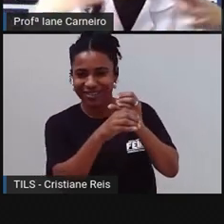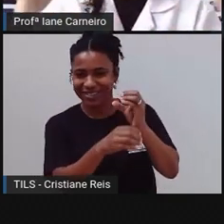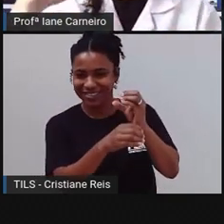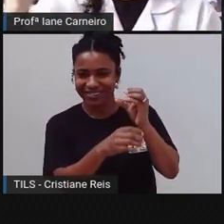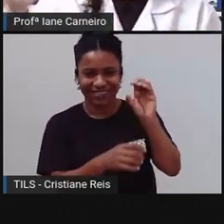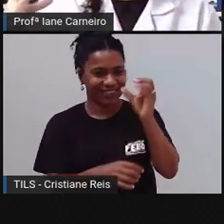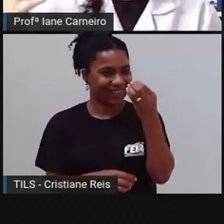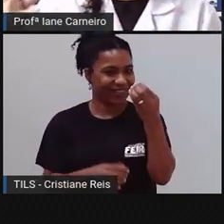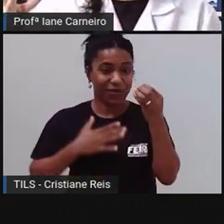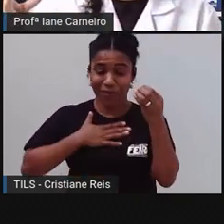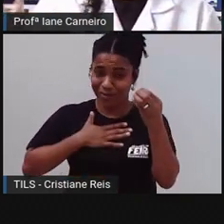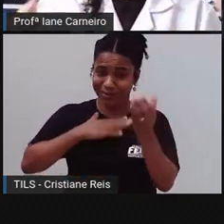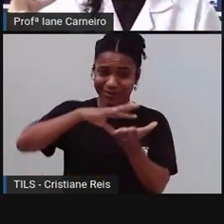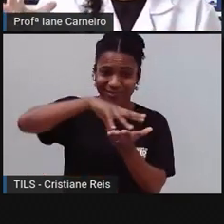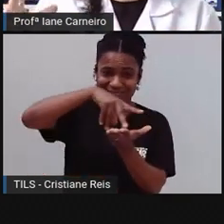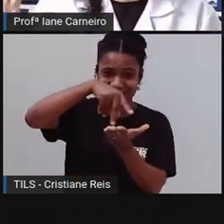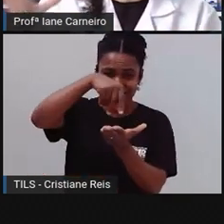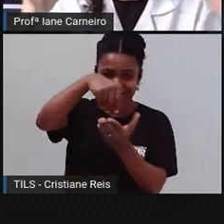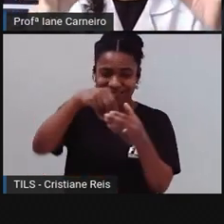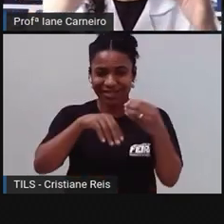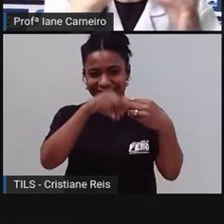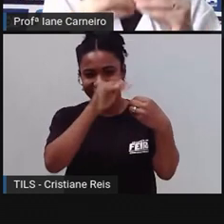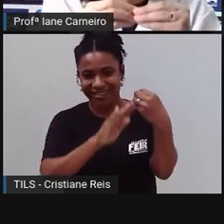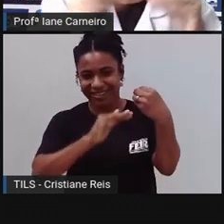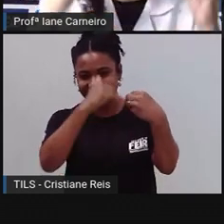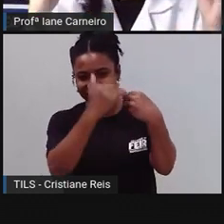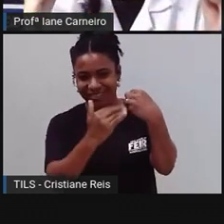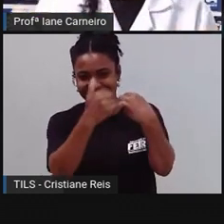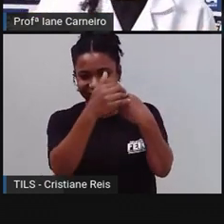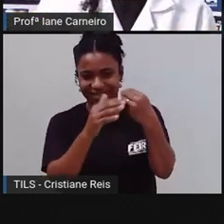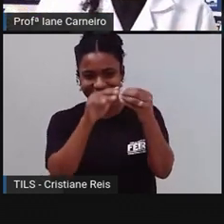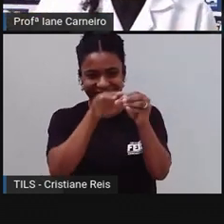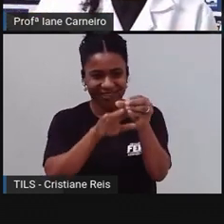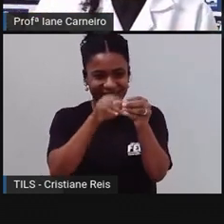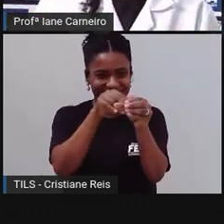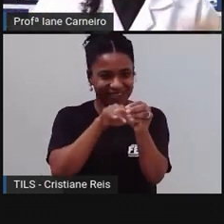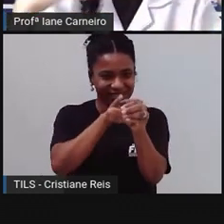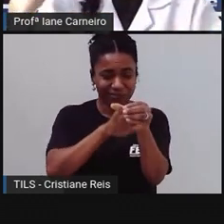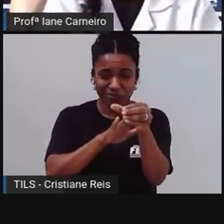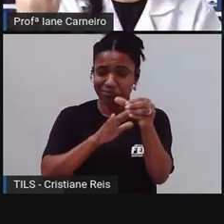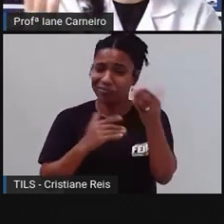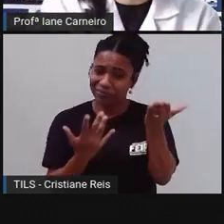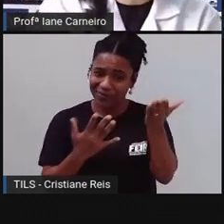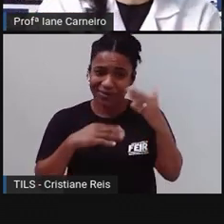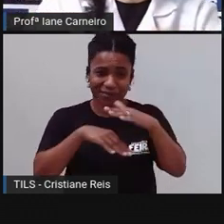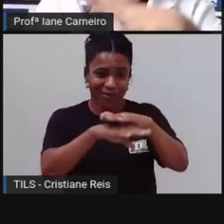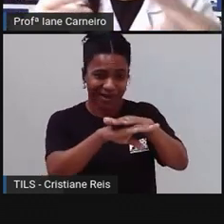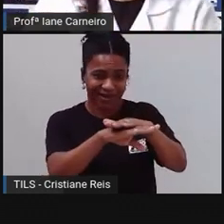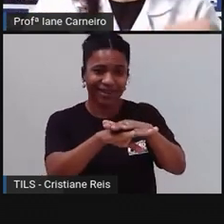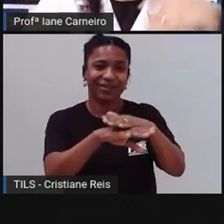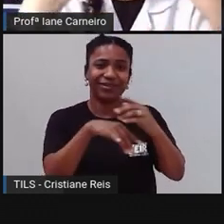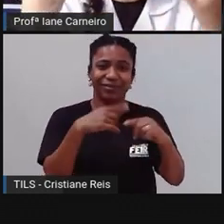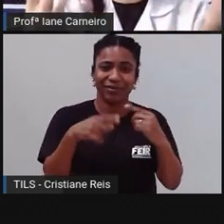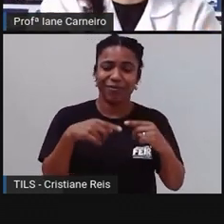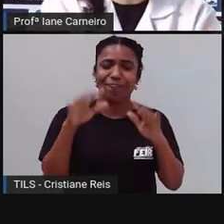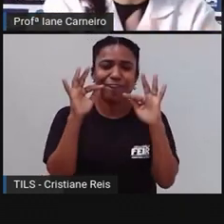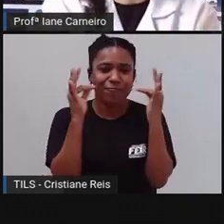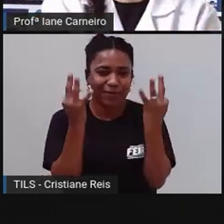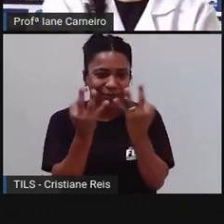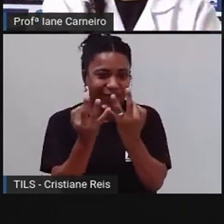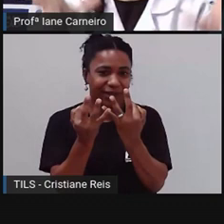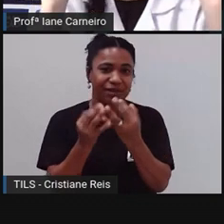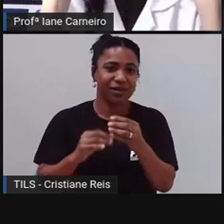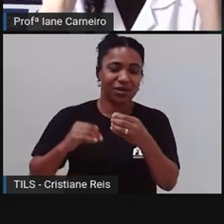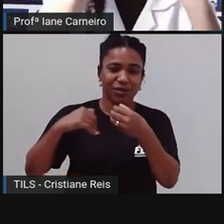fazer coisas diferentes com os alunos, a Pro guarda o rolo de papel higiênico. A Pro fala, né, com a família para quando